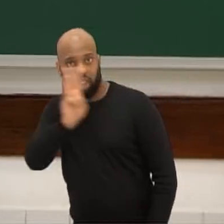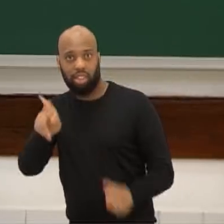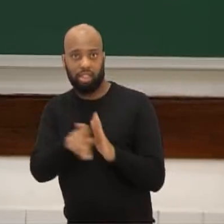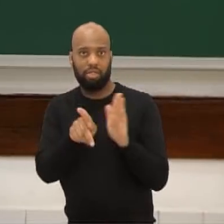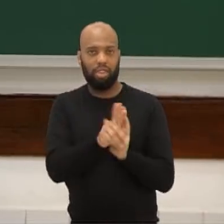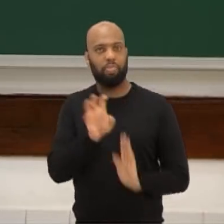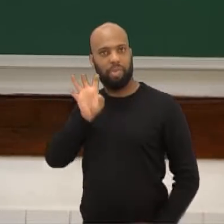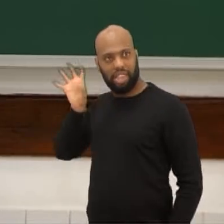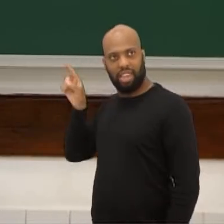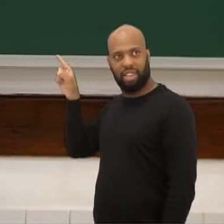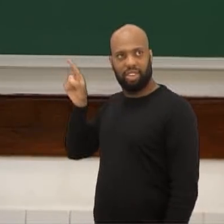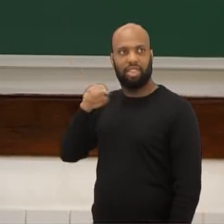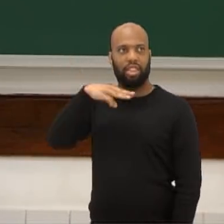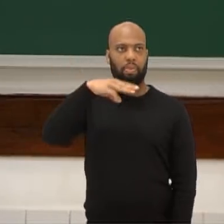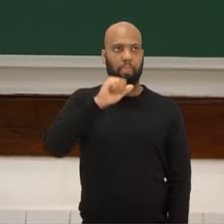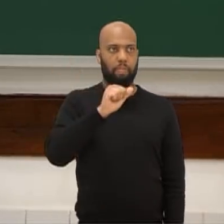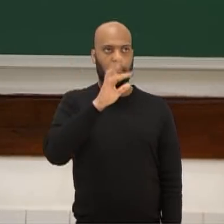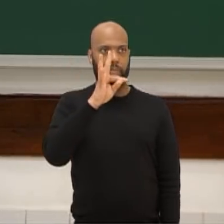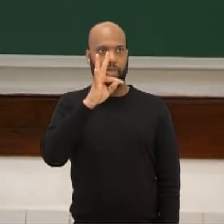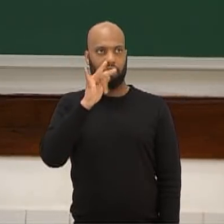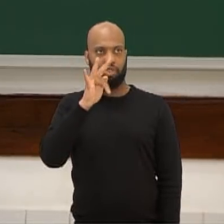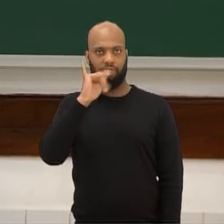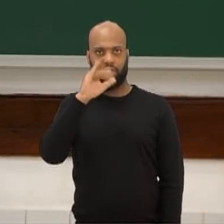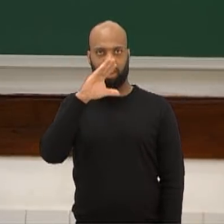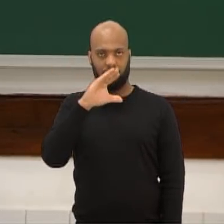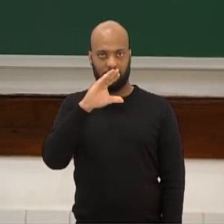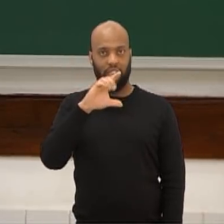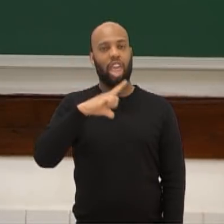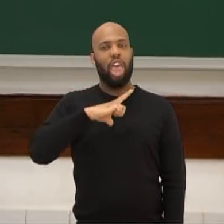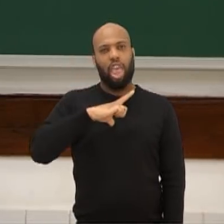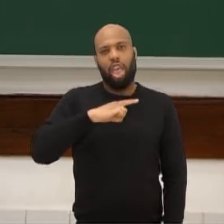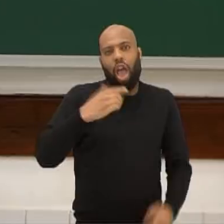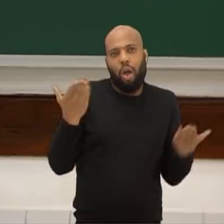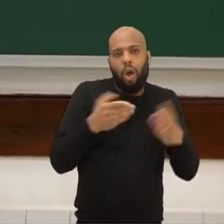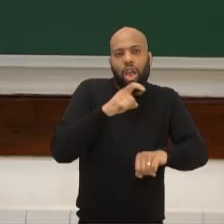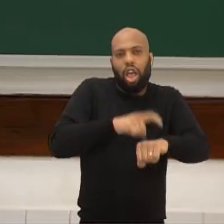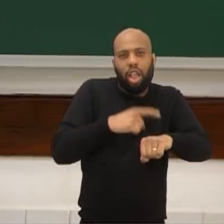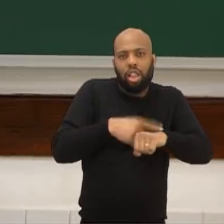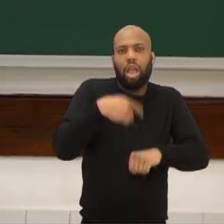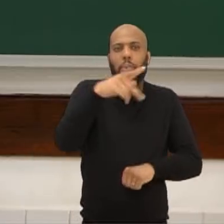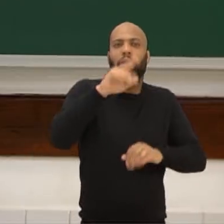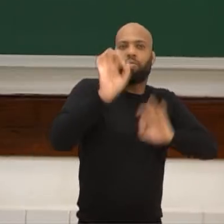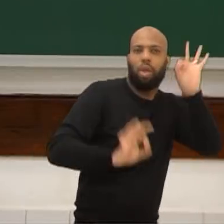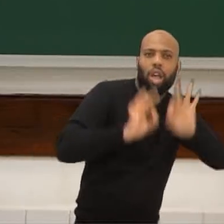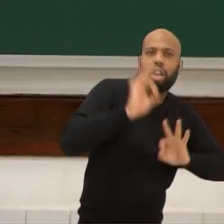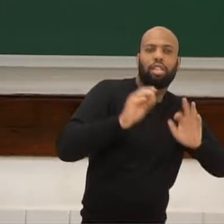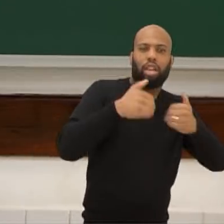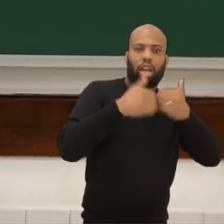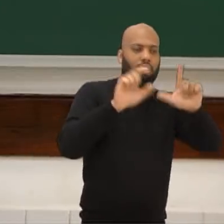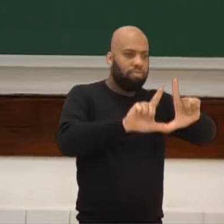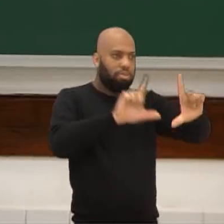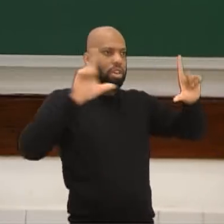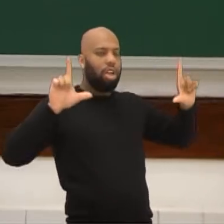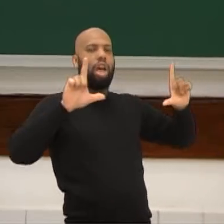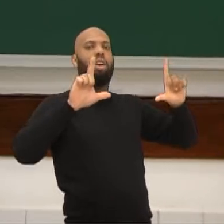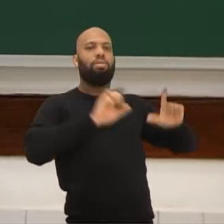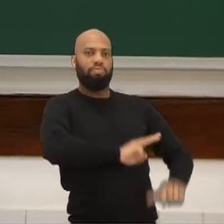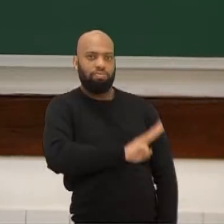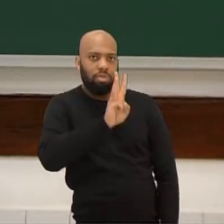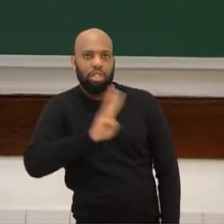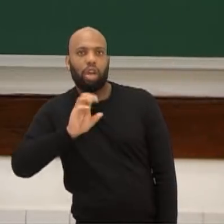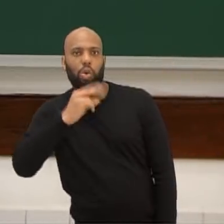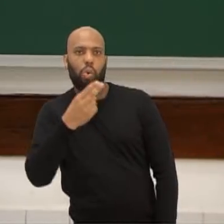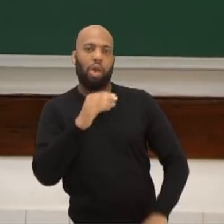baixar e abrir ele no celular também. Então o professor vai dar um tempo para vocês abrirem o site e acessar a ferramenta, que a gente